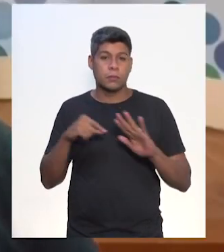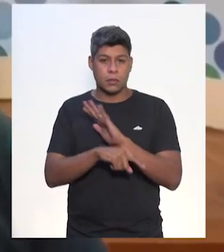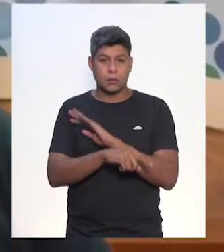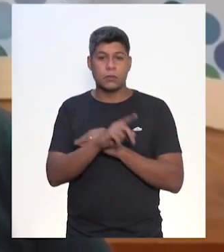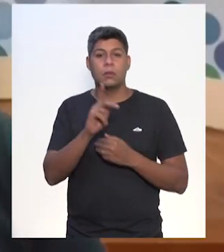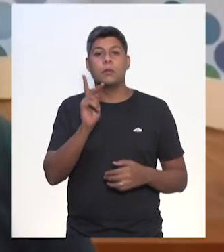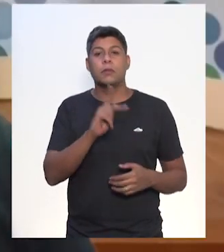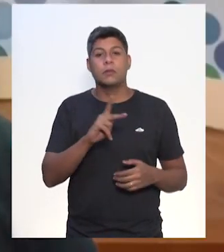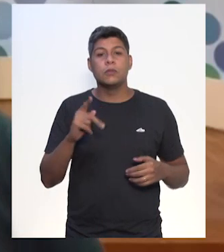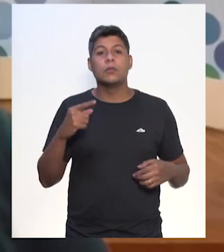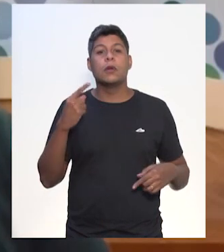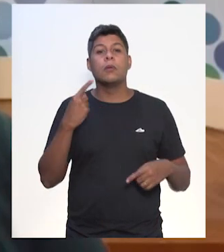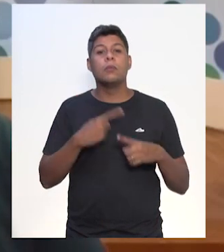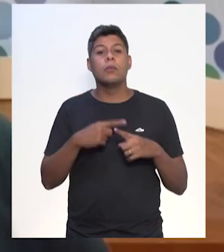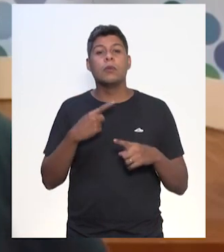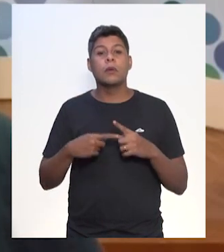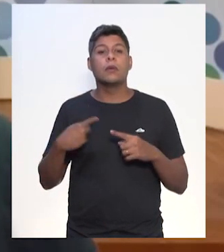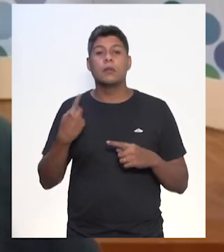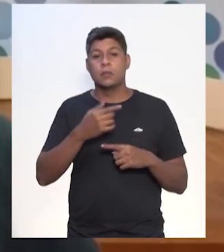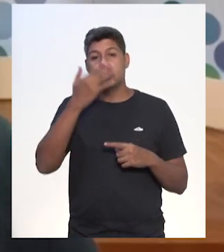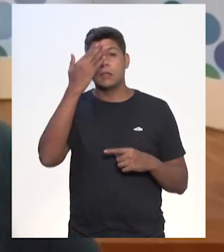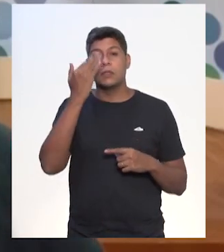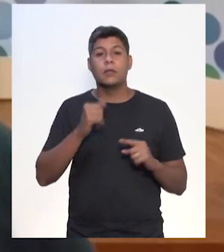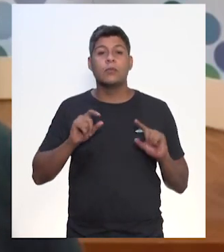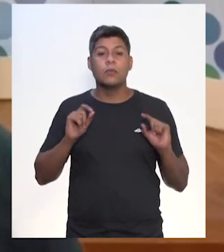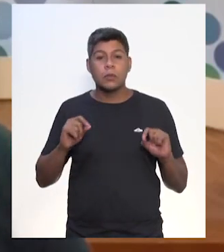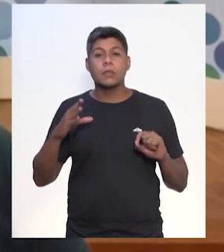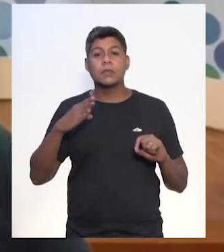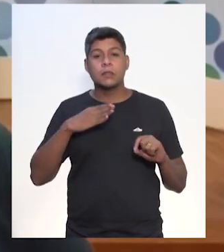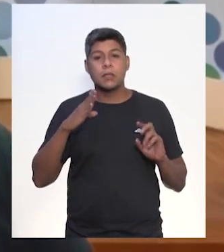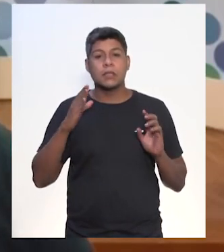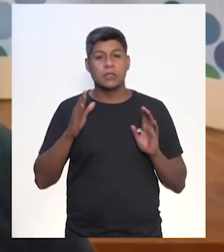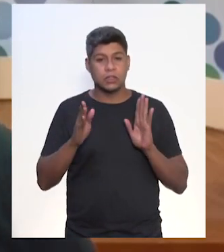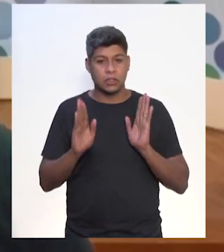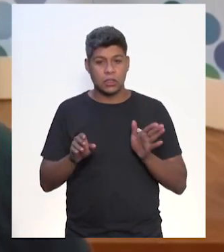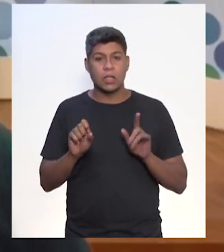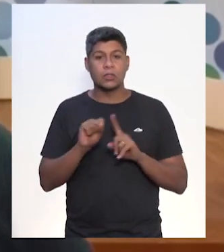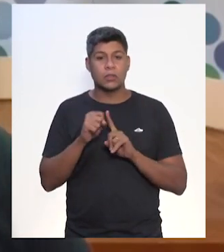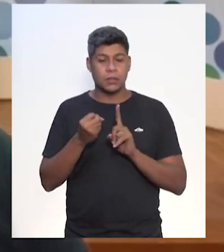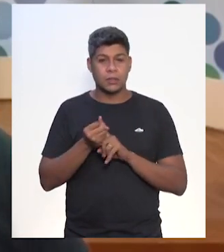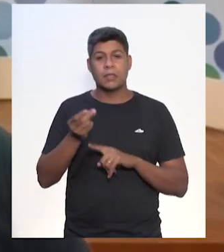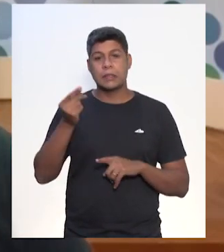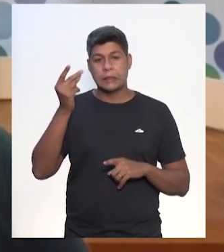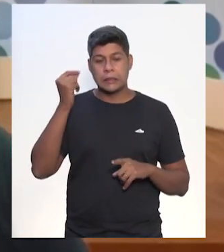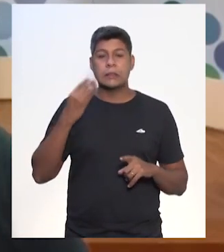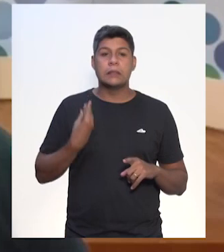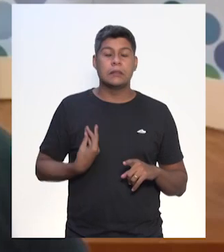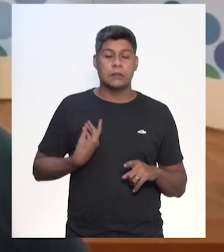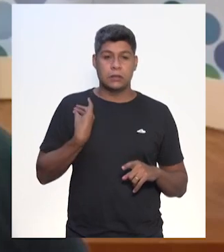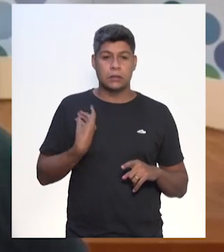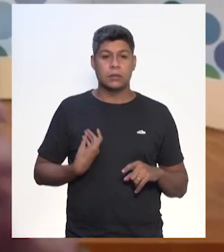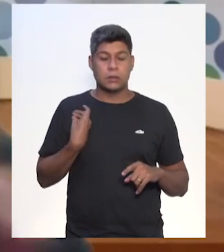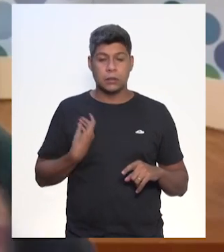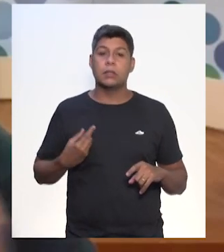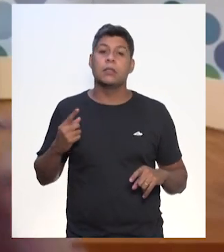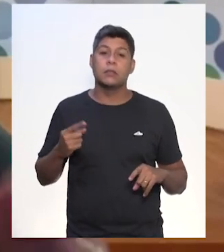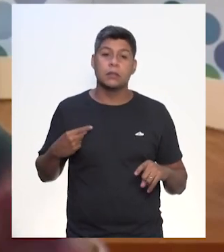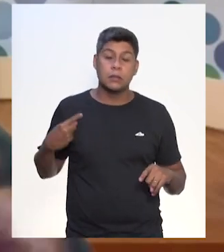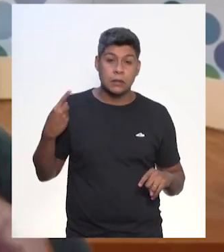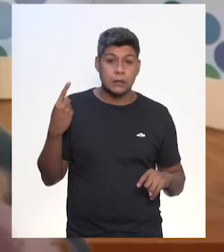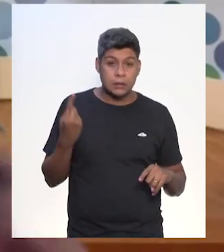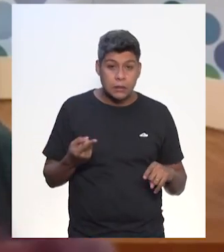professora? Até porque a gente sabe aí que as cidades, já nas sociedades antigas, elas já existiam, né? E aí depois,